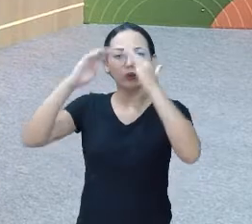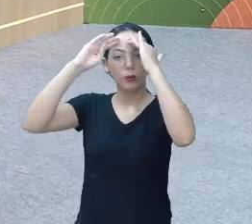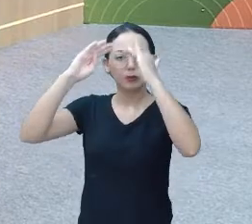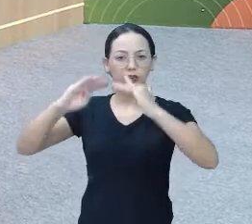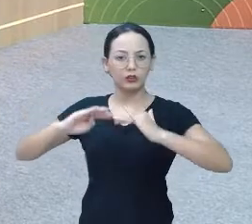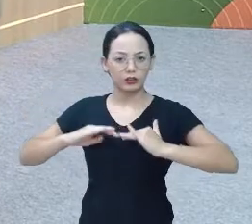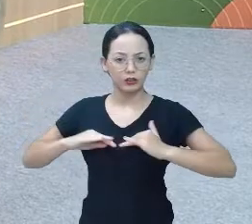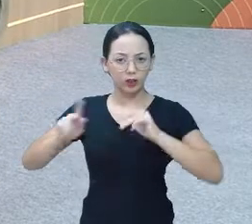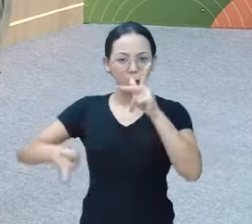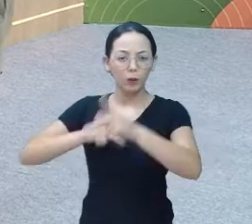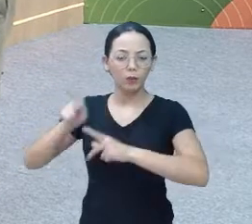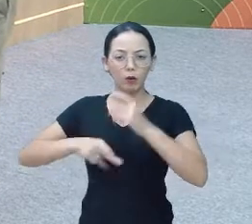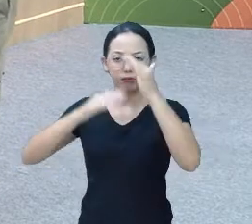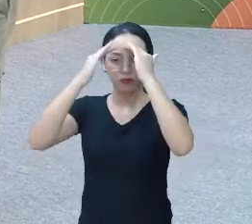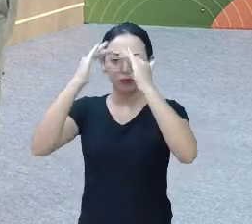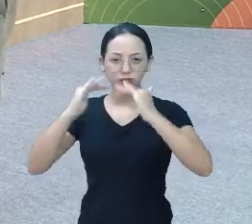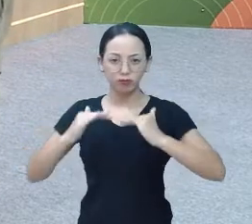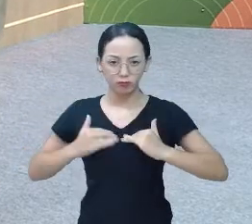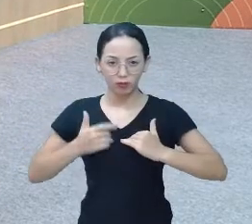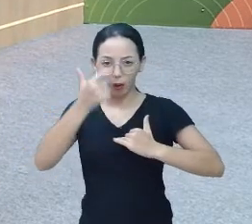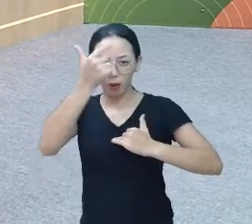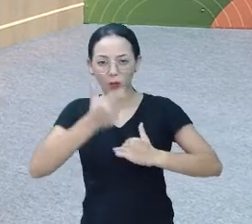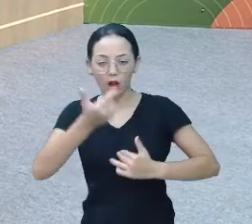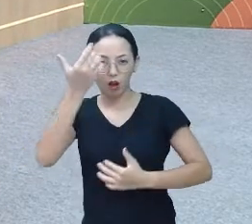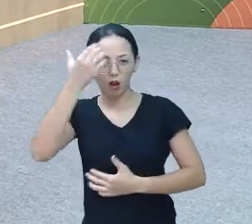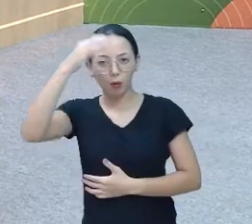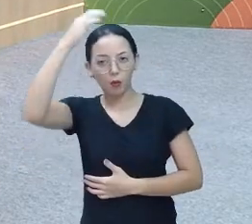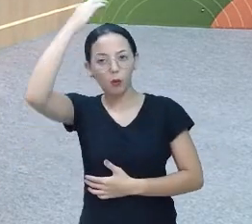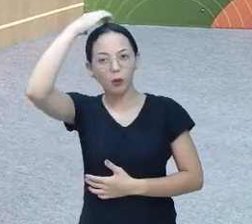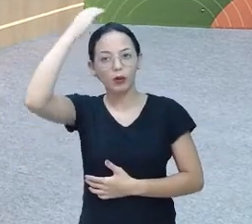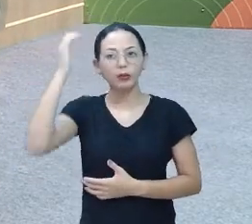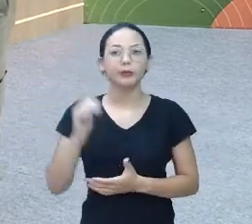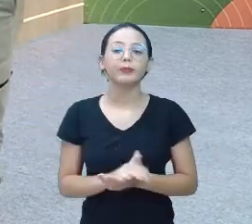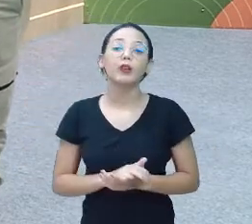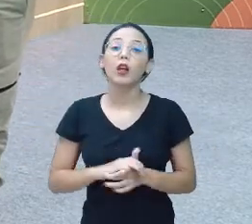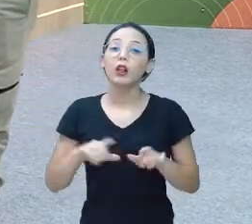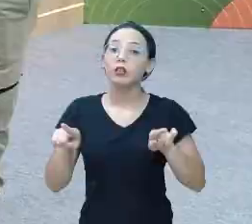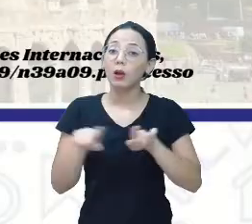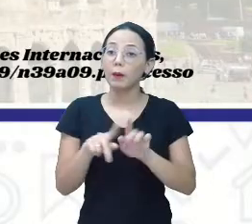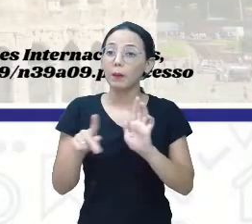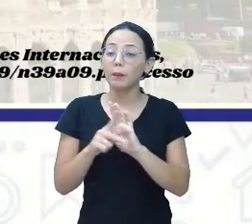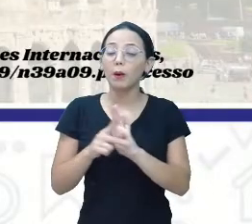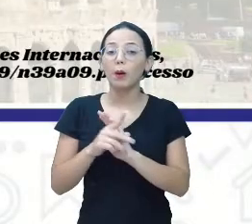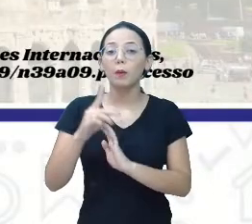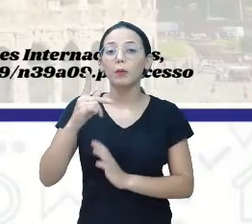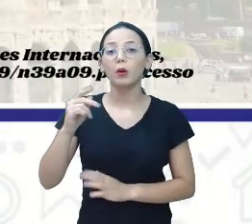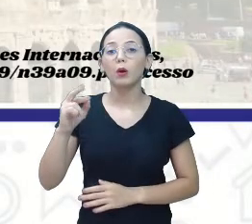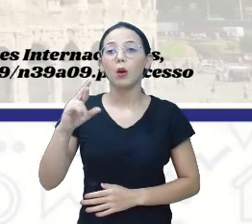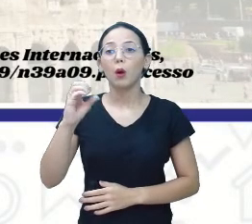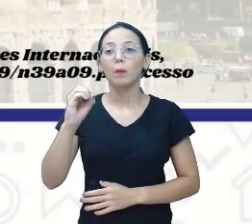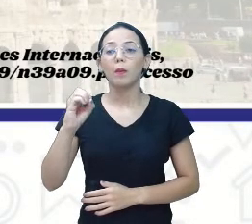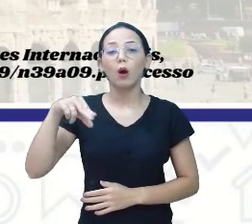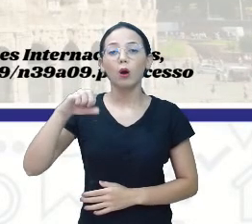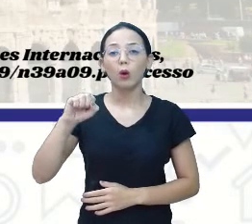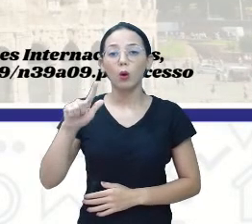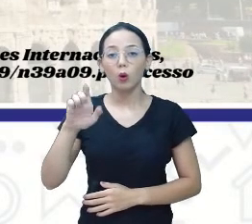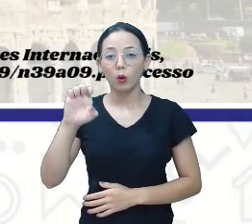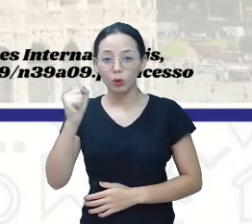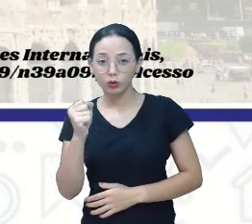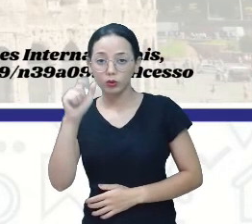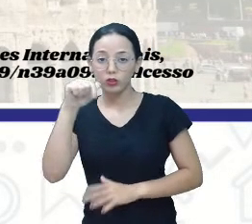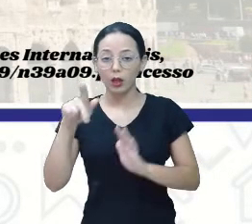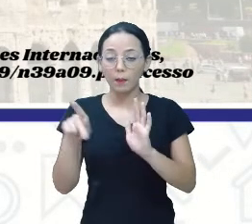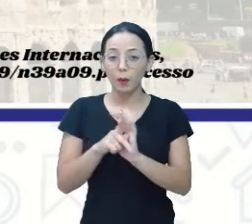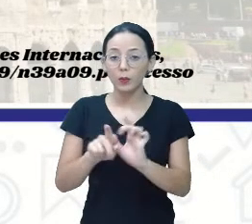né? Nas províncias, os procônsules romanos eram legítimos detentores do poder civil